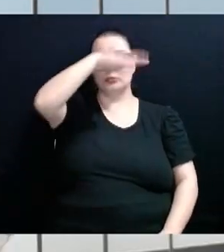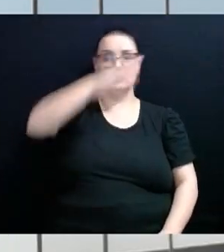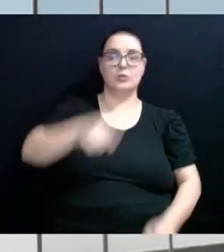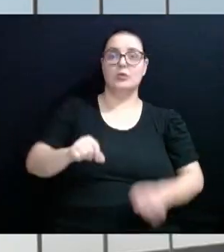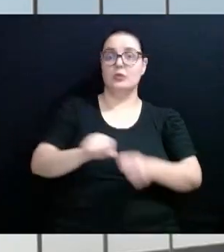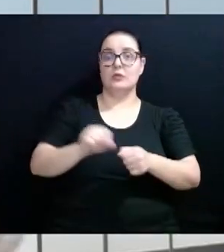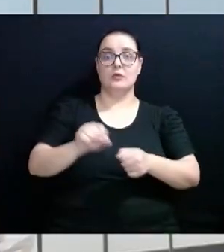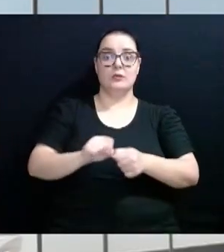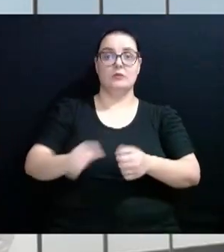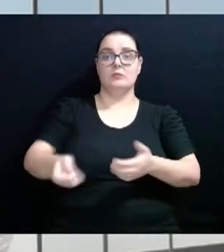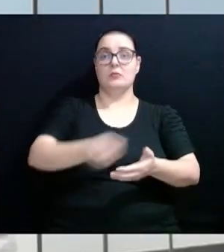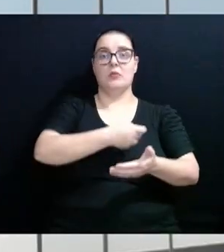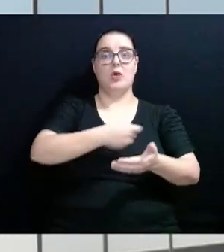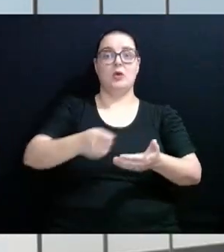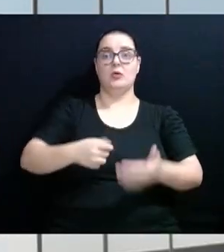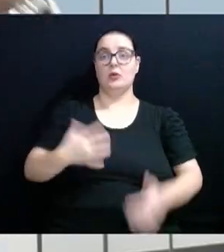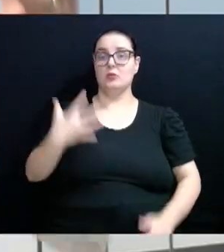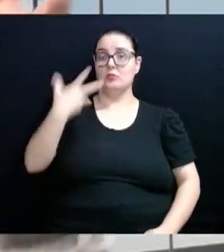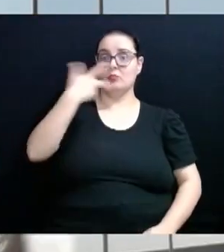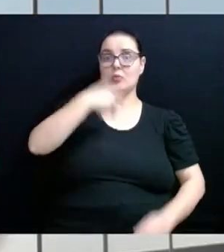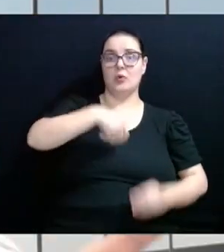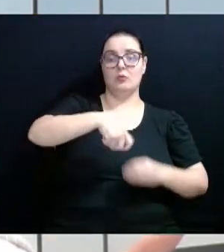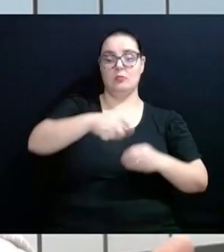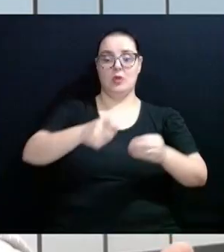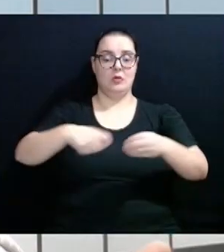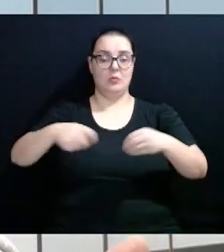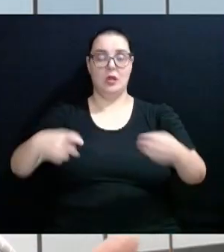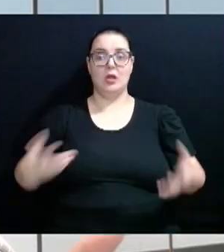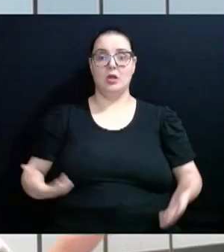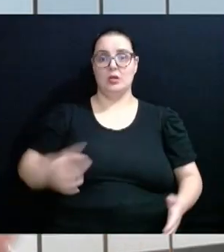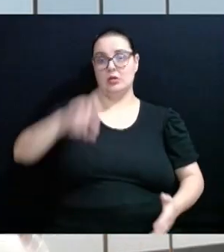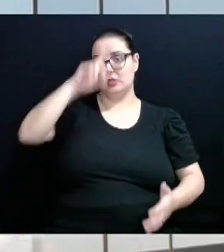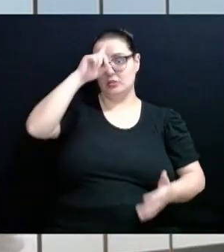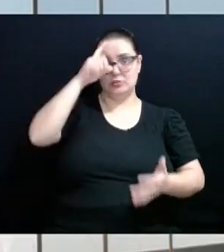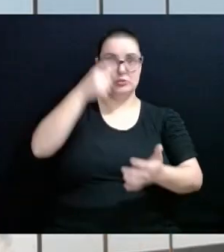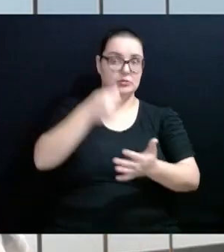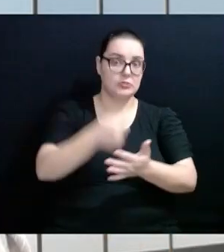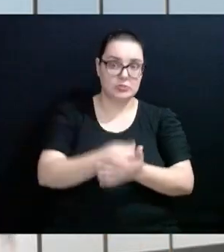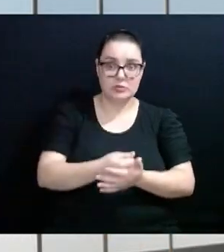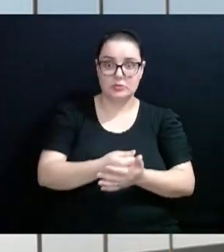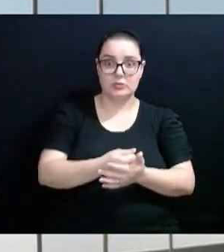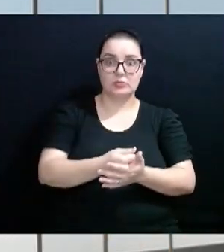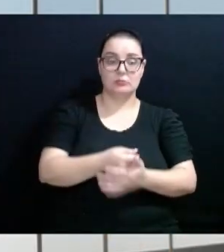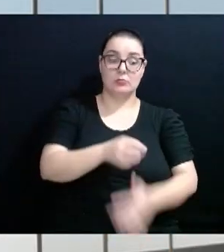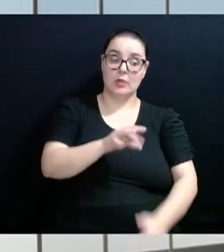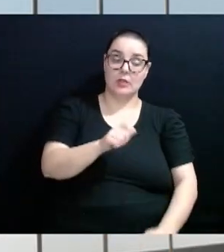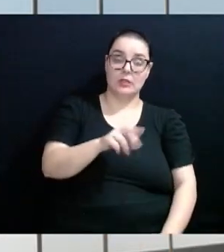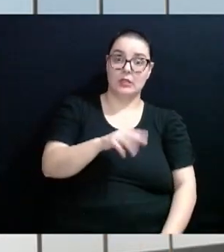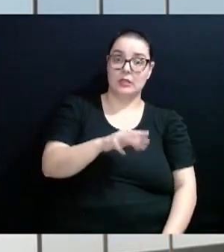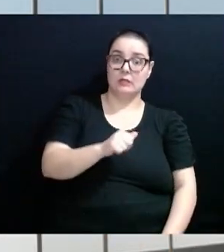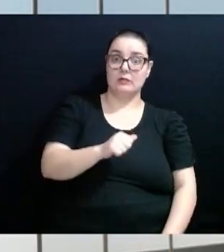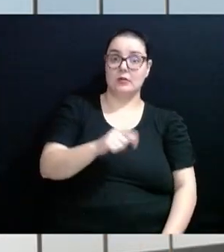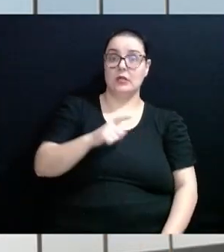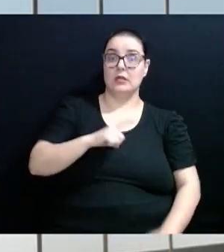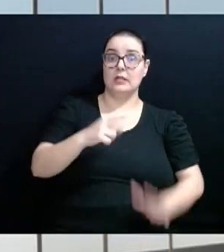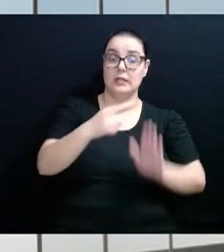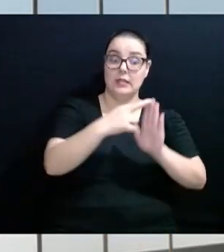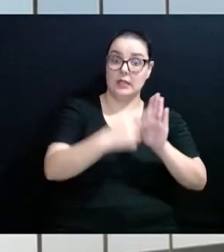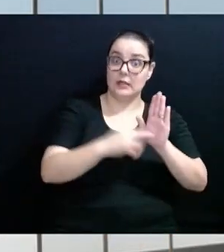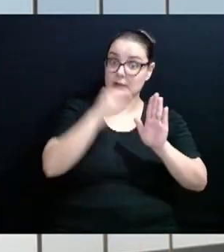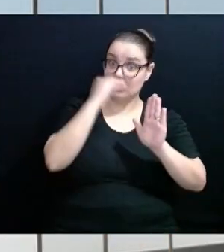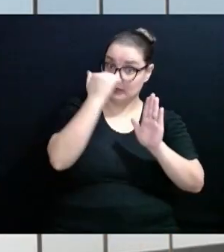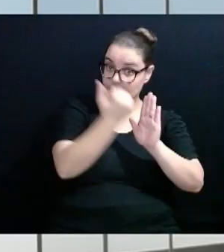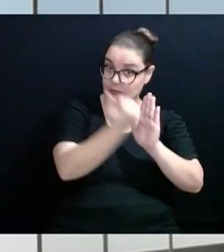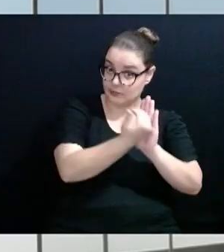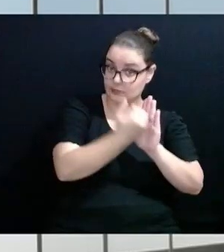assinatura bonita, cheia de coisa, e determinar uma tarifa. Ele tem regras a serem seguidas, né? Então essas